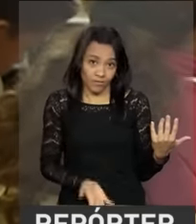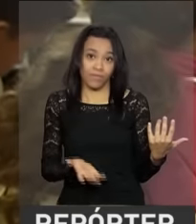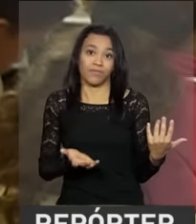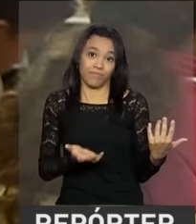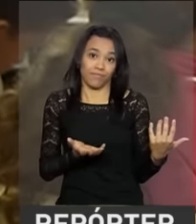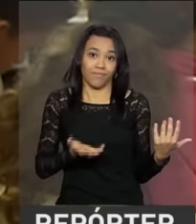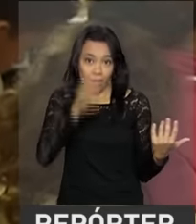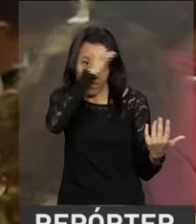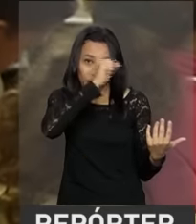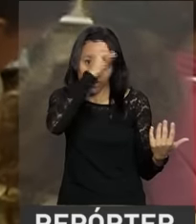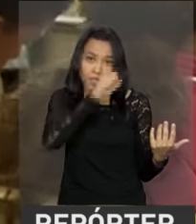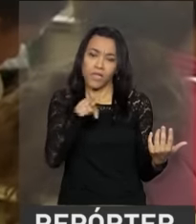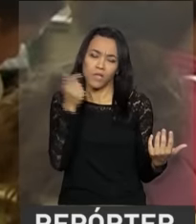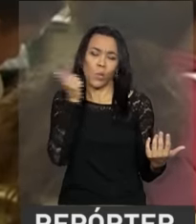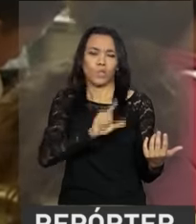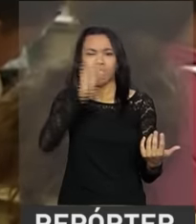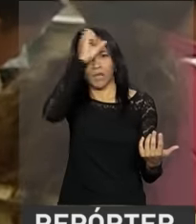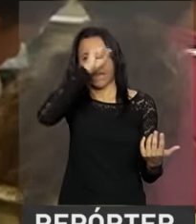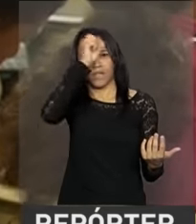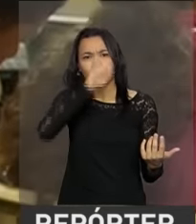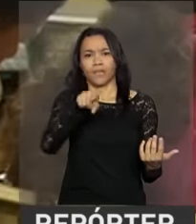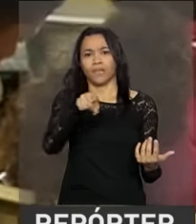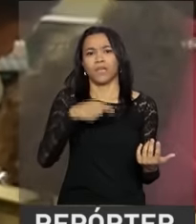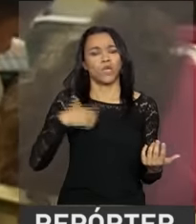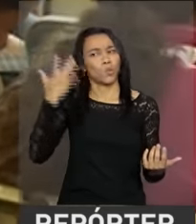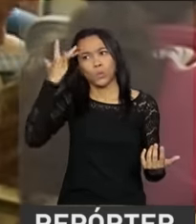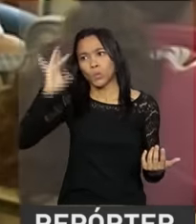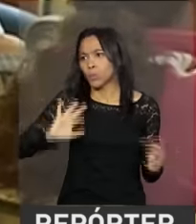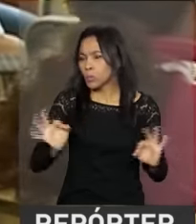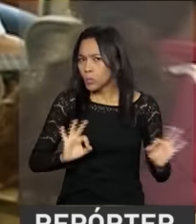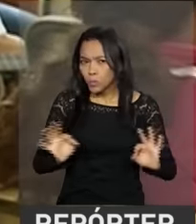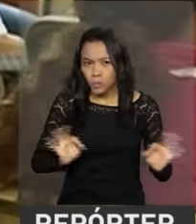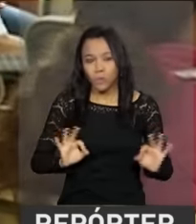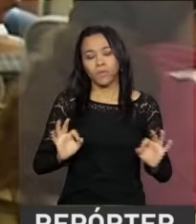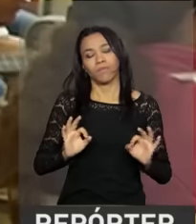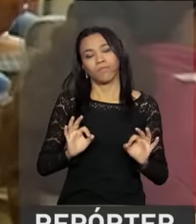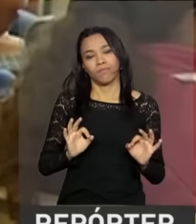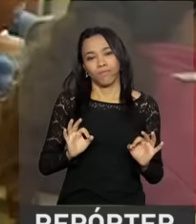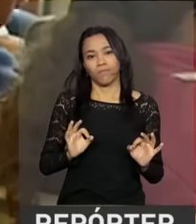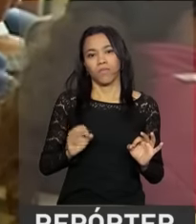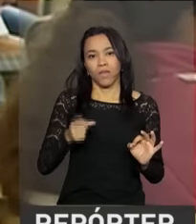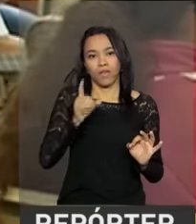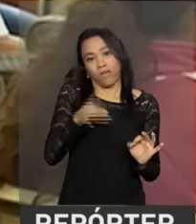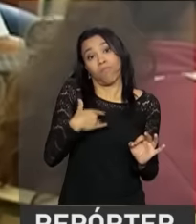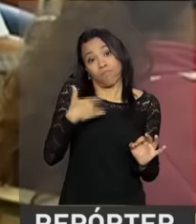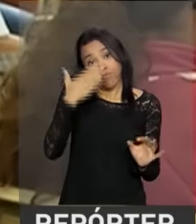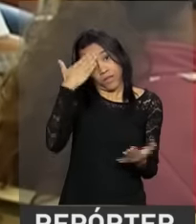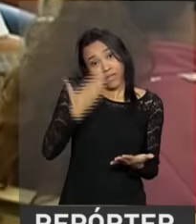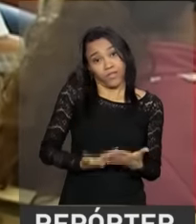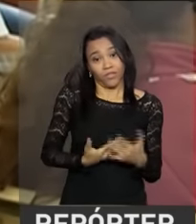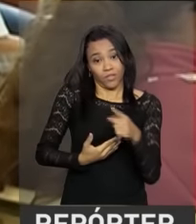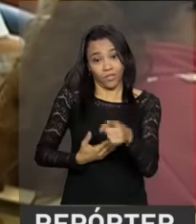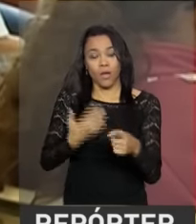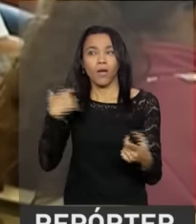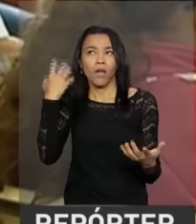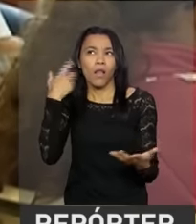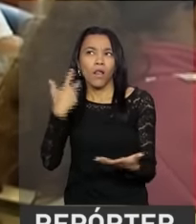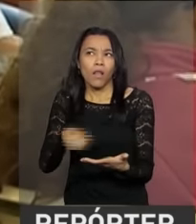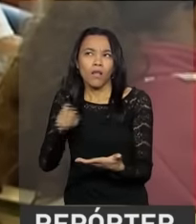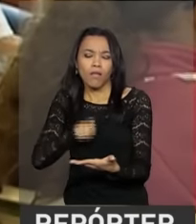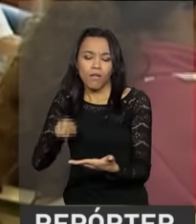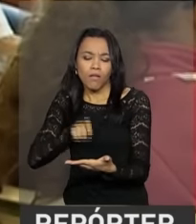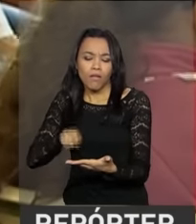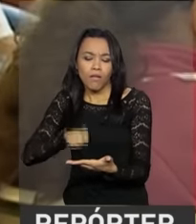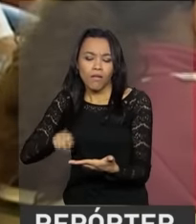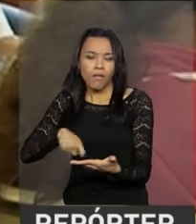E eu até então estou aprendendo, eu não toco instrumento nenhum, faço, mas o pessoal não acredita. Eu faço e ponho a melodia sem instrumento nenhum.